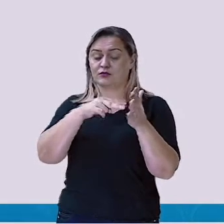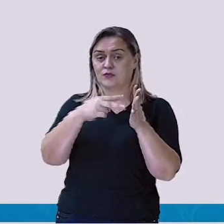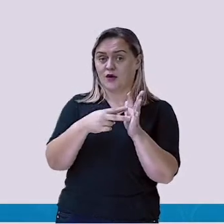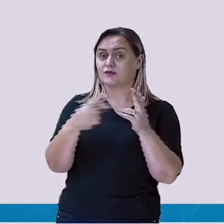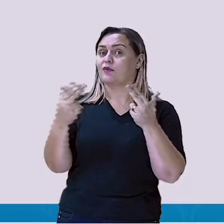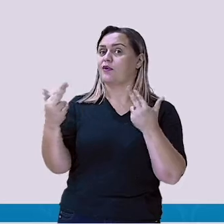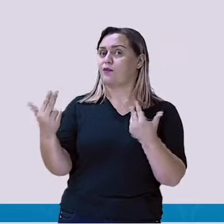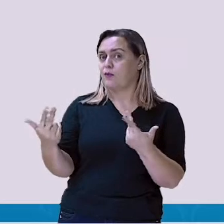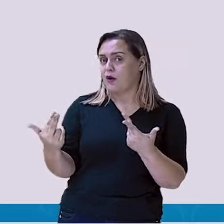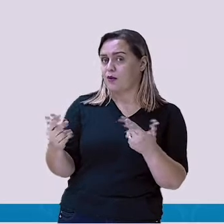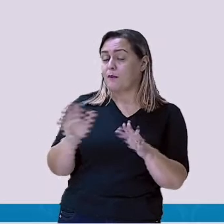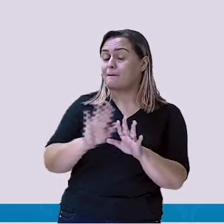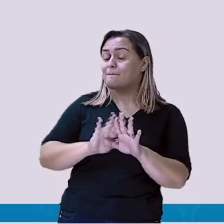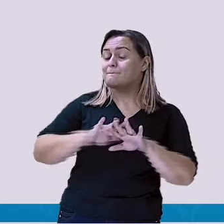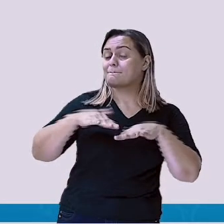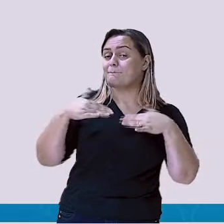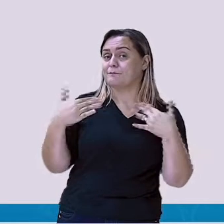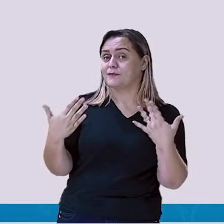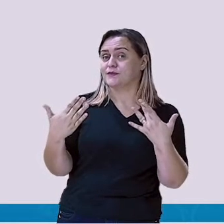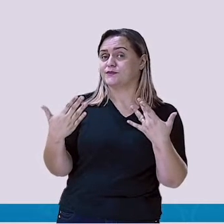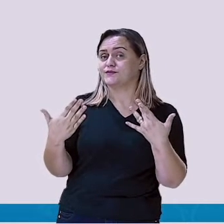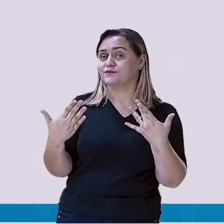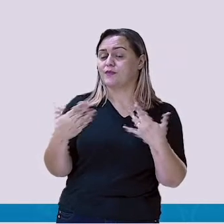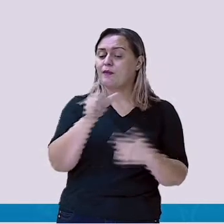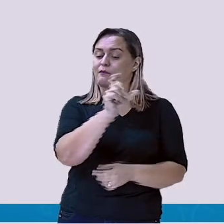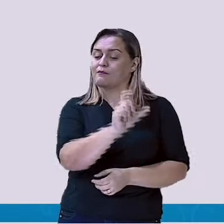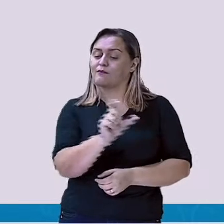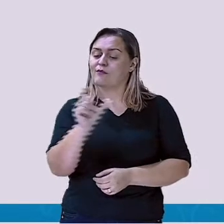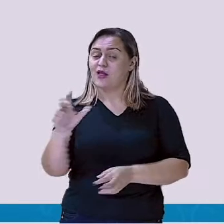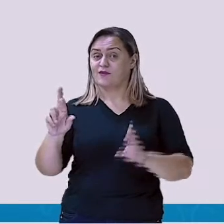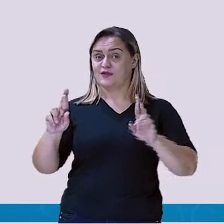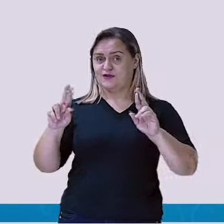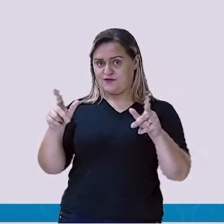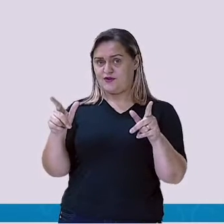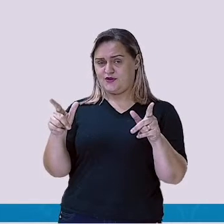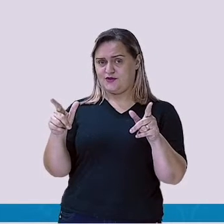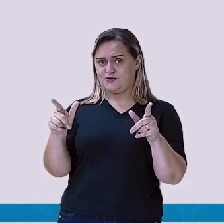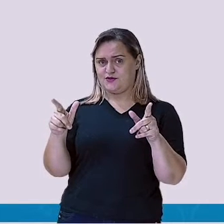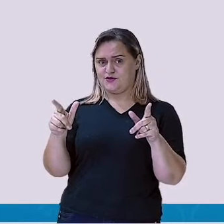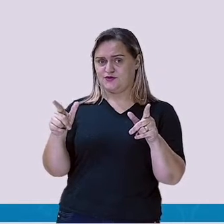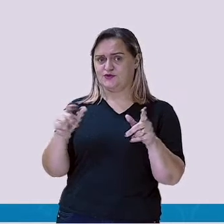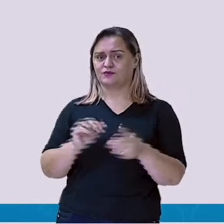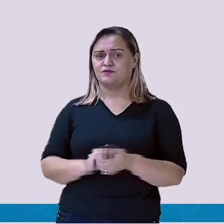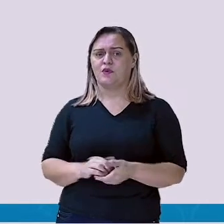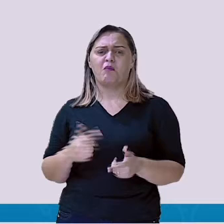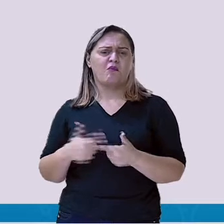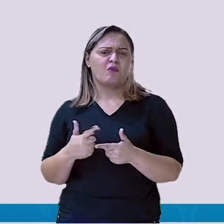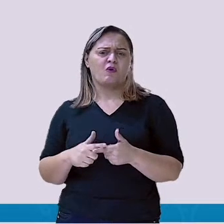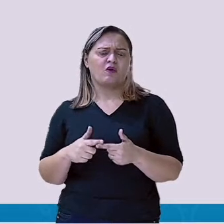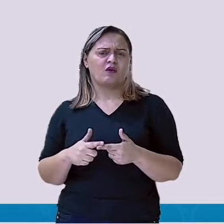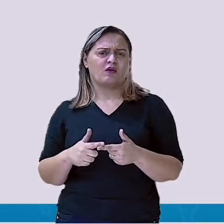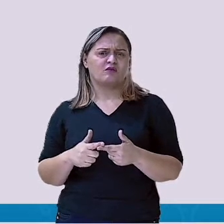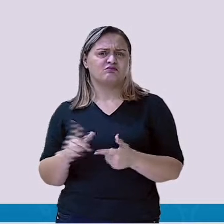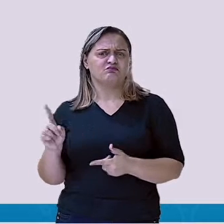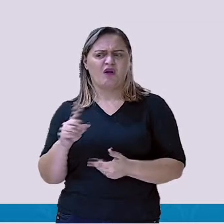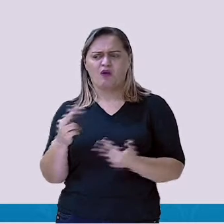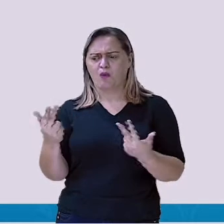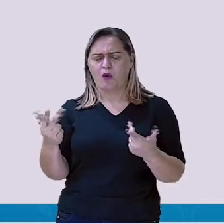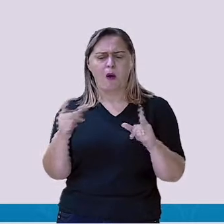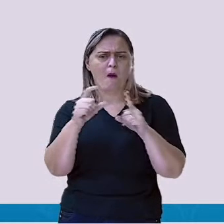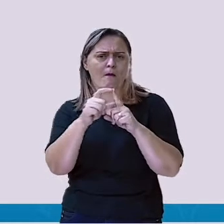mesmas. Elas possuem um significado igual, mas não são as mesmas palavras. Por que não são as mesmas palavras? Elas